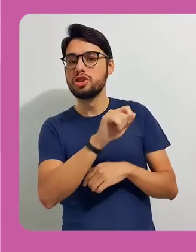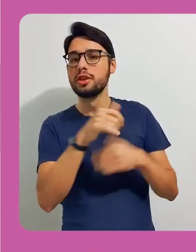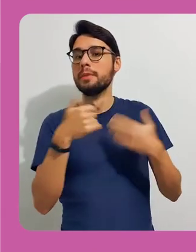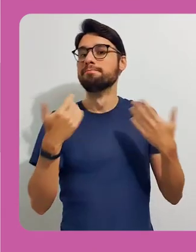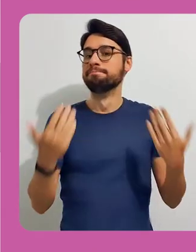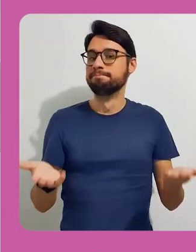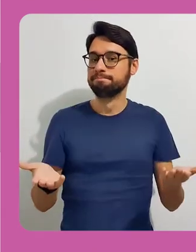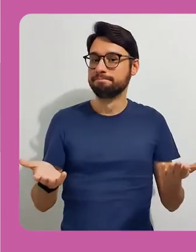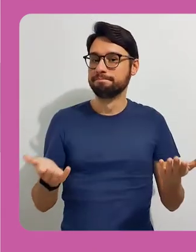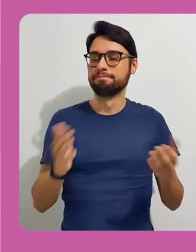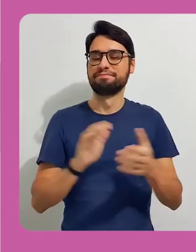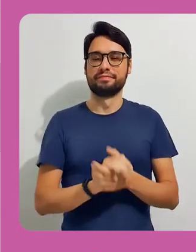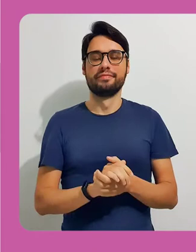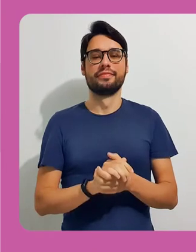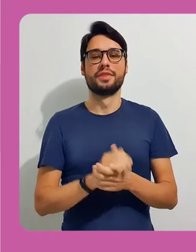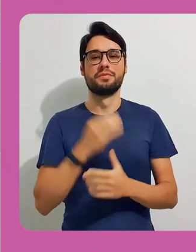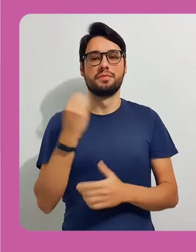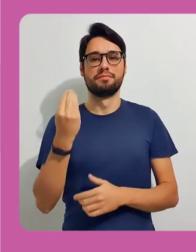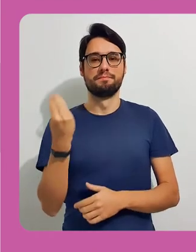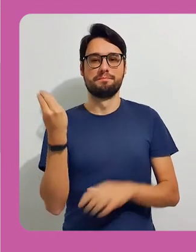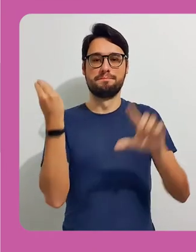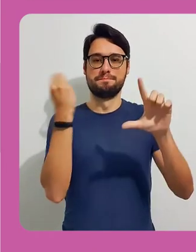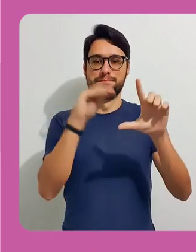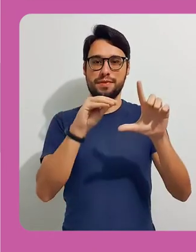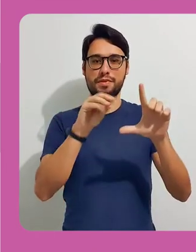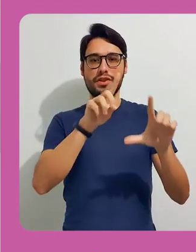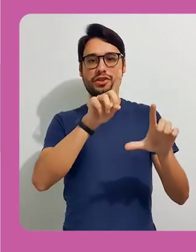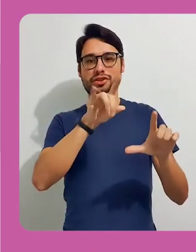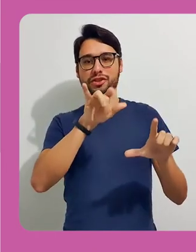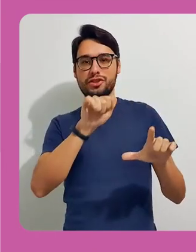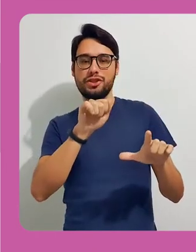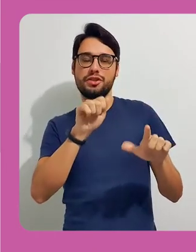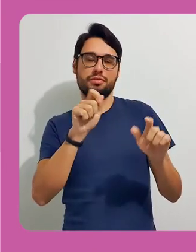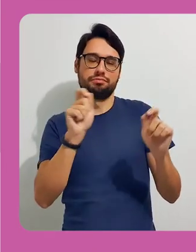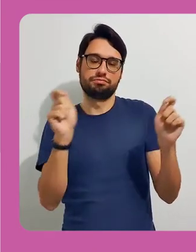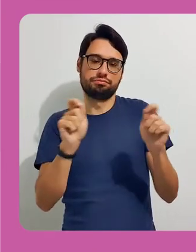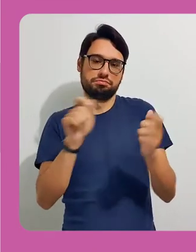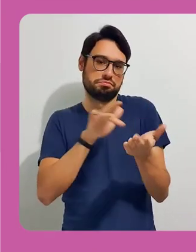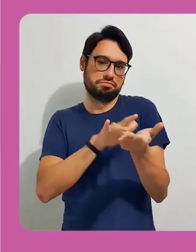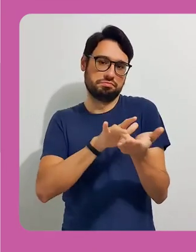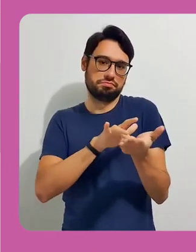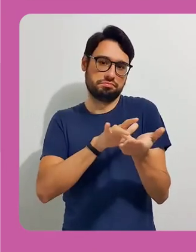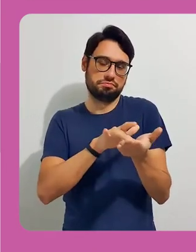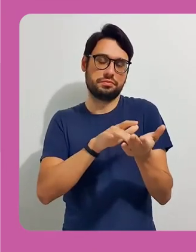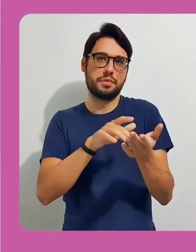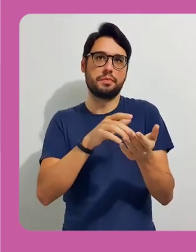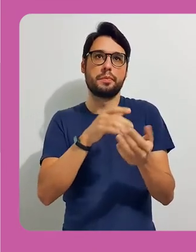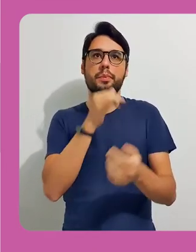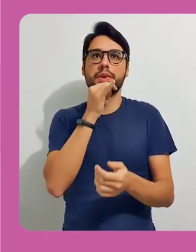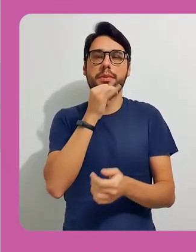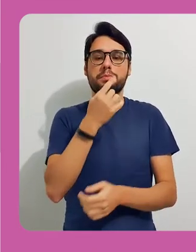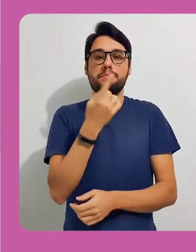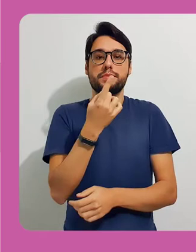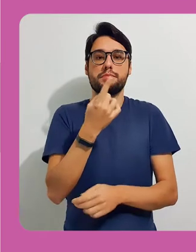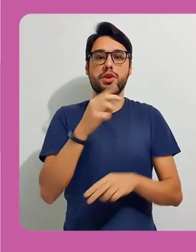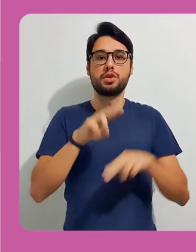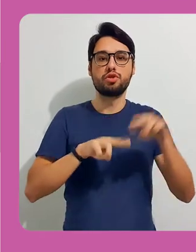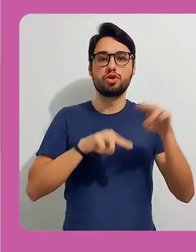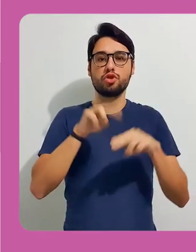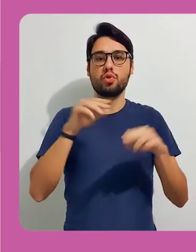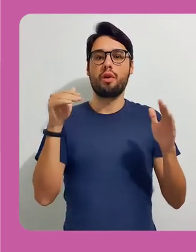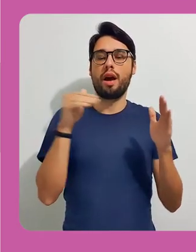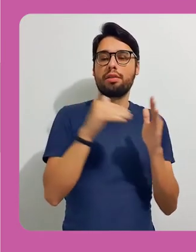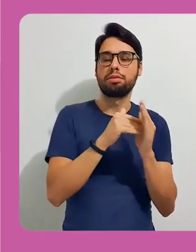a tarefa só vai abrir a partir dessa data é uma data aqui de 1º de junho até 8 de junho